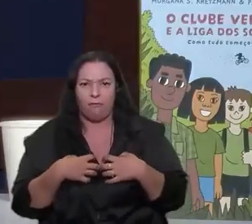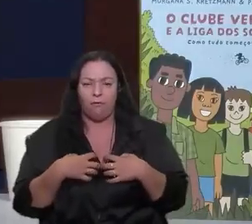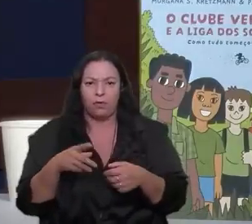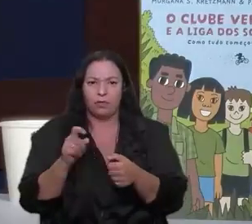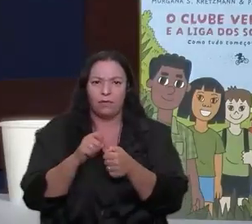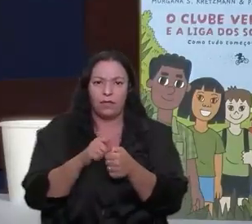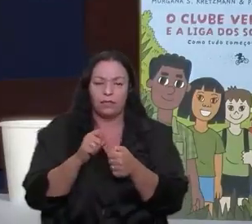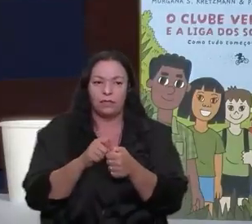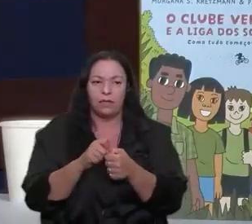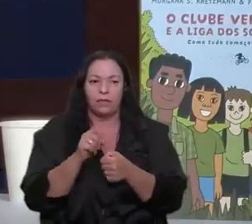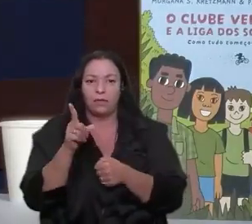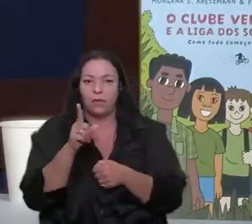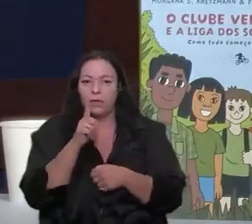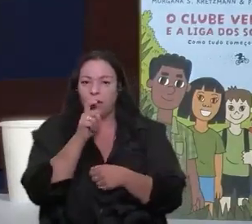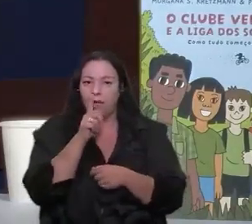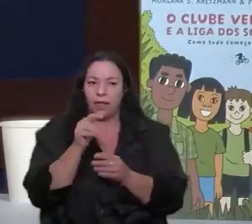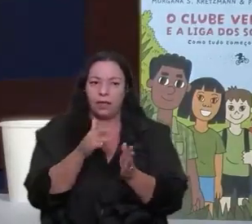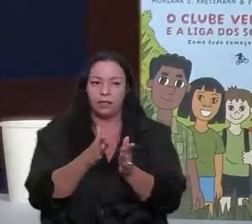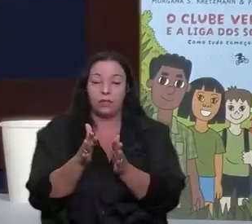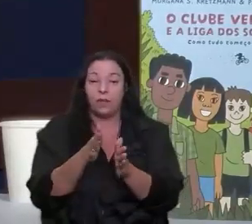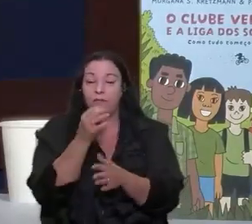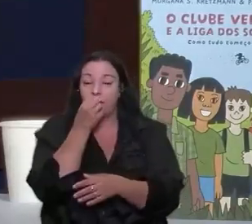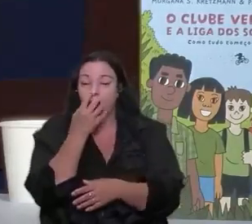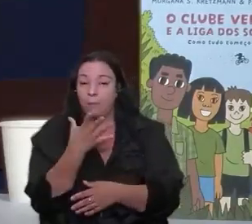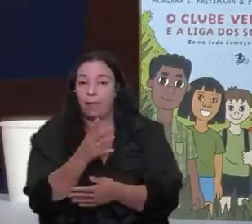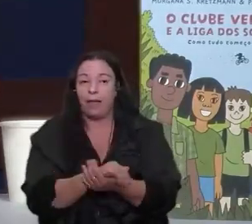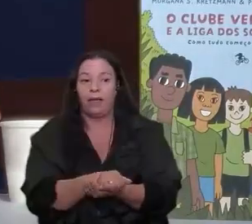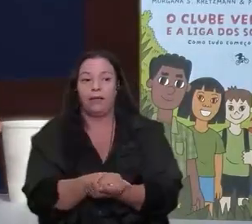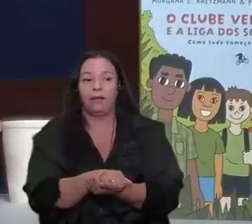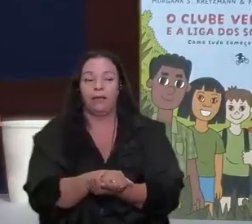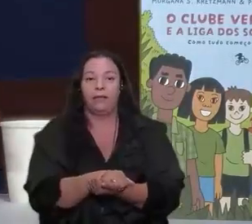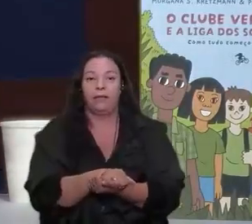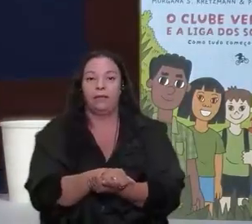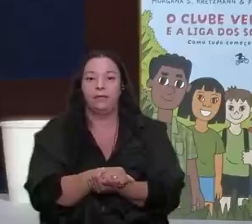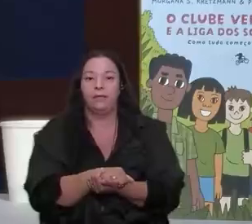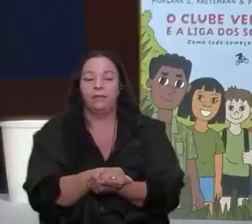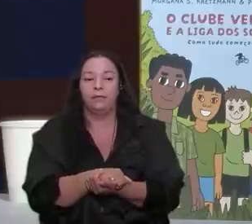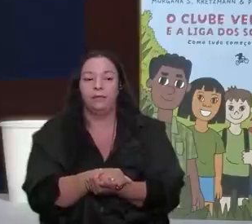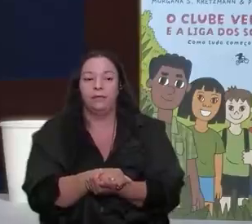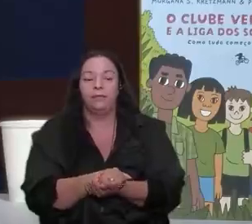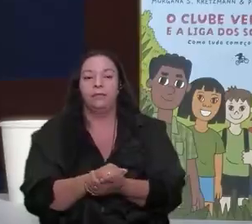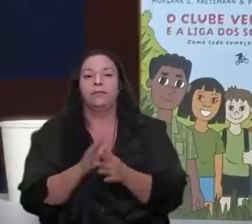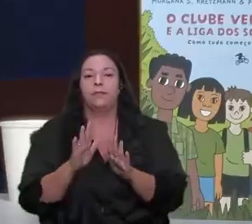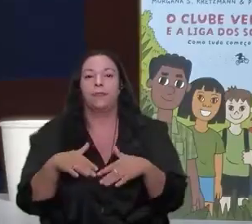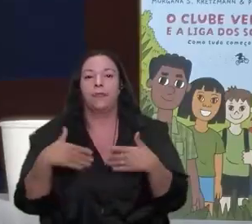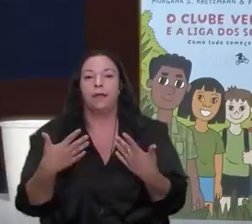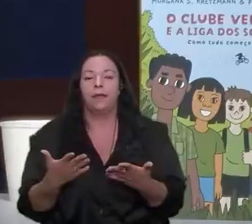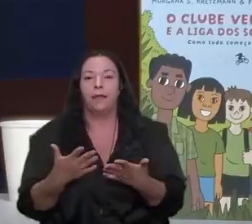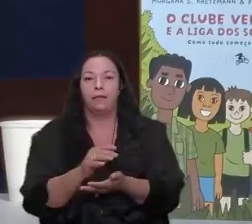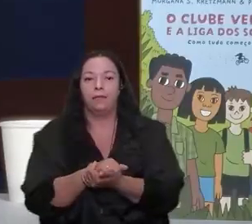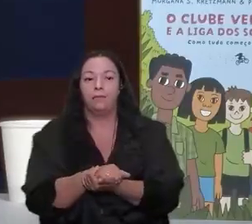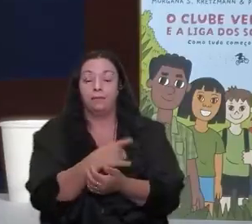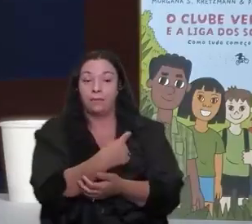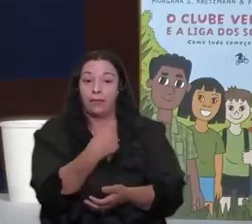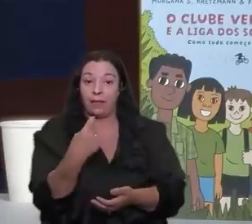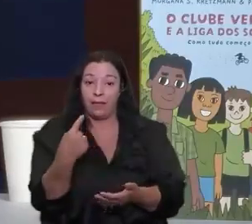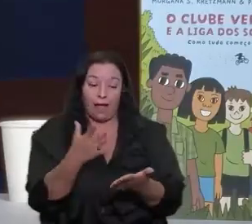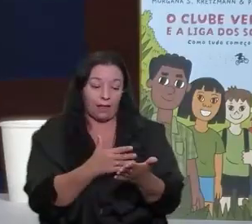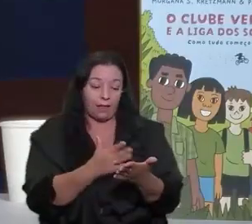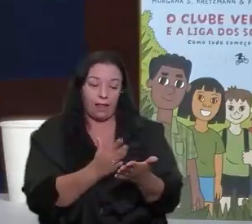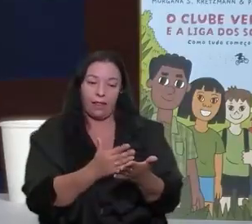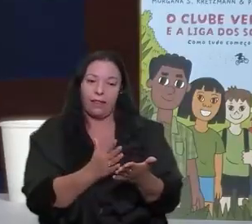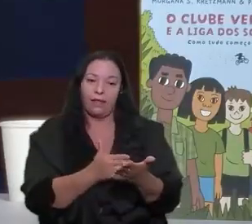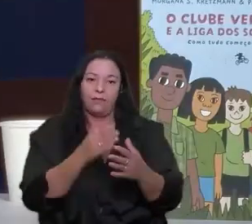ele, sendo que ele só faz o bem, ele tenta só fazer o bem. E aí, em cada livro desse tem